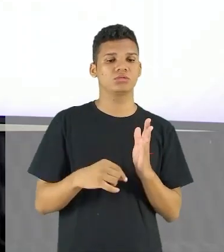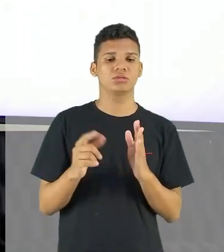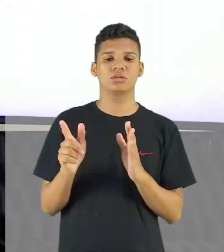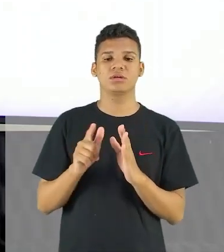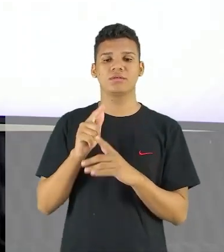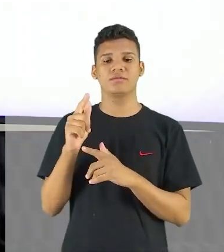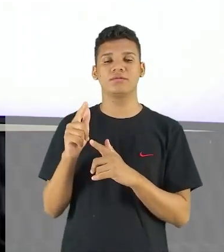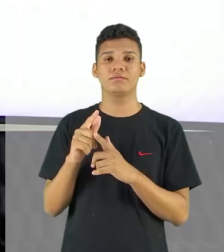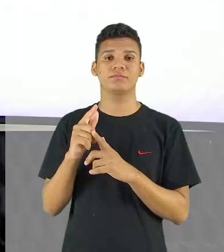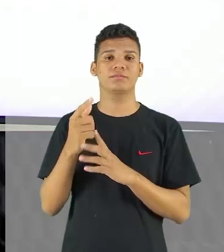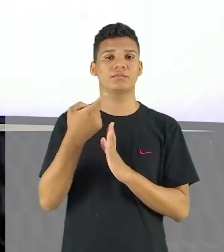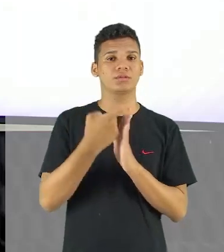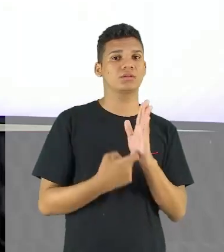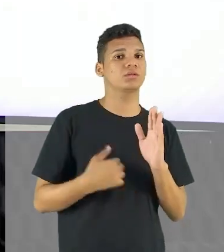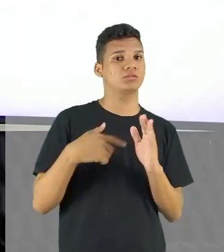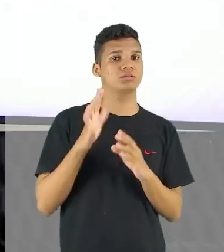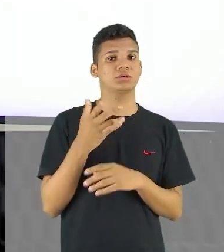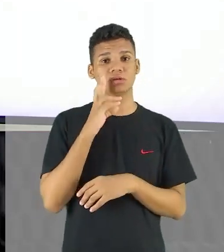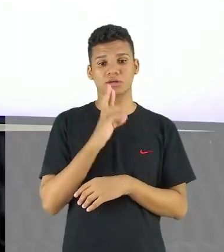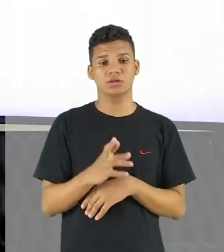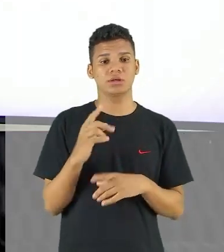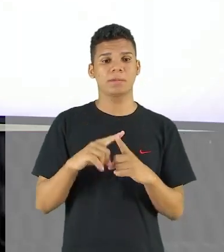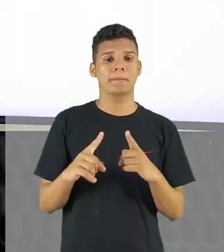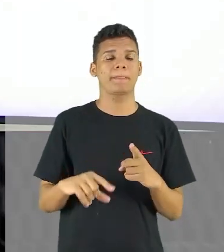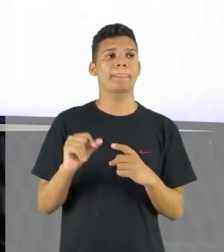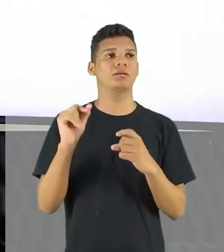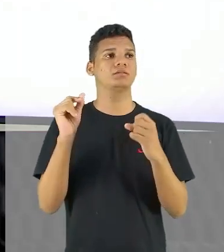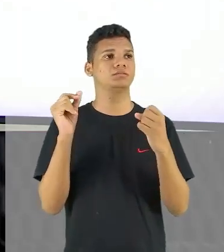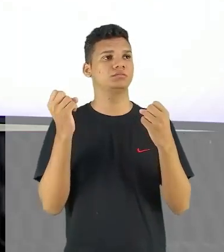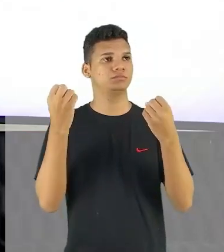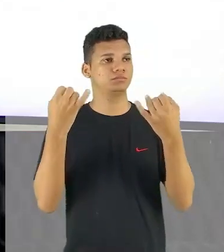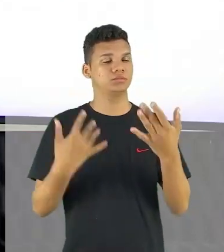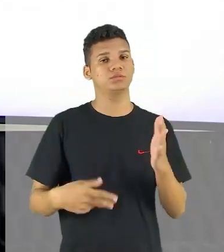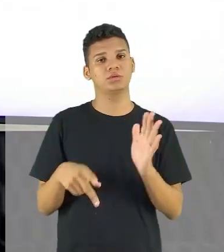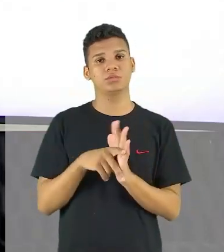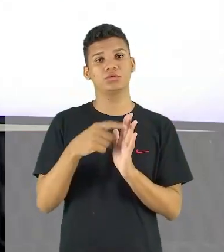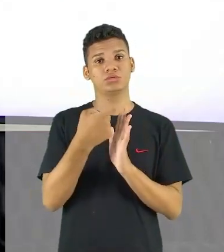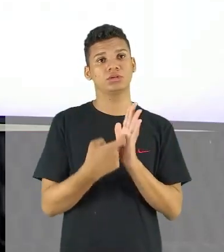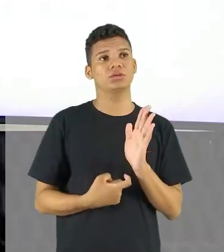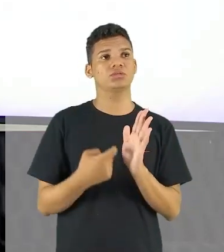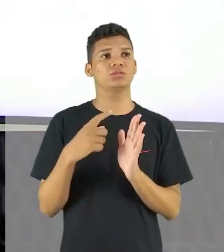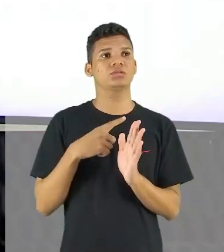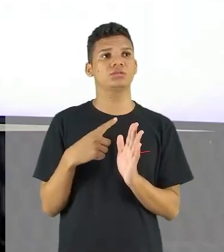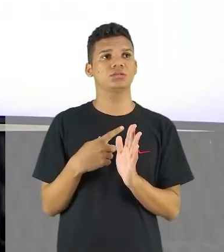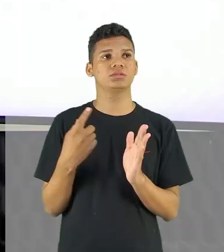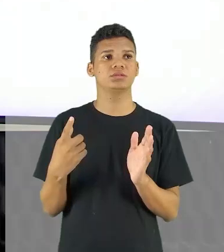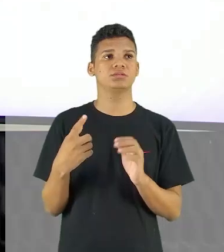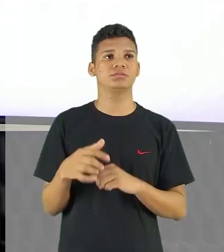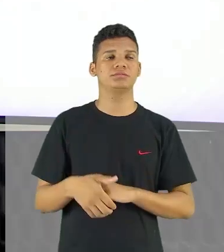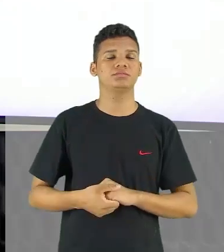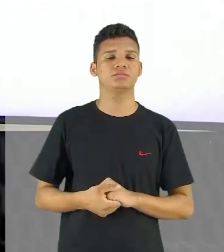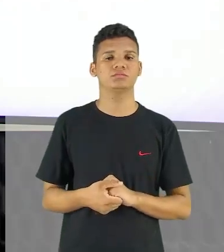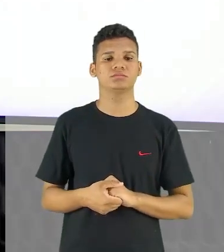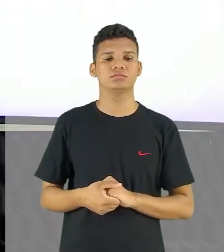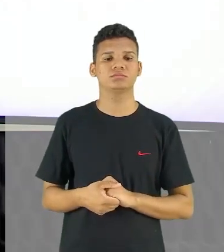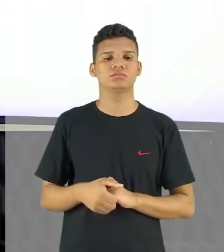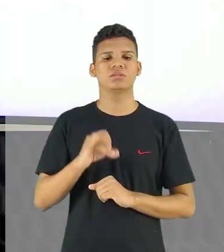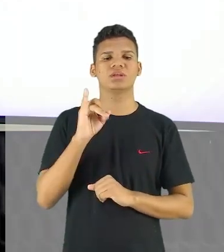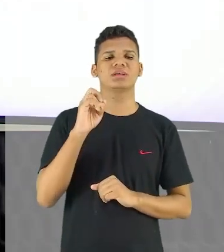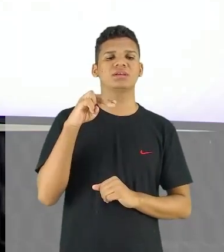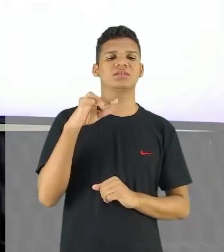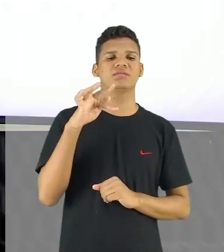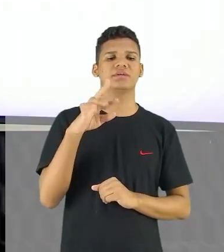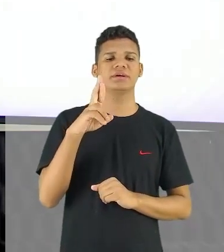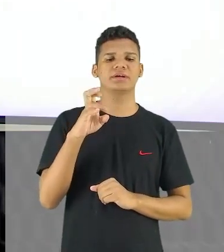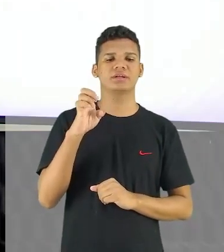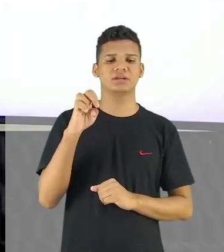questões. Então, eu já respondi uma. Então, a respeito desse mesmo texto, eu tenho aqui, ó, inferência. O que é inferência?